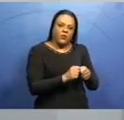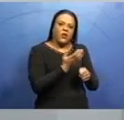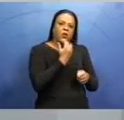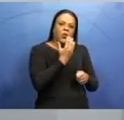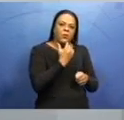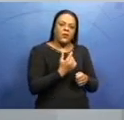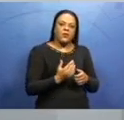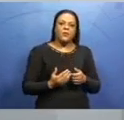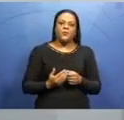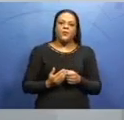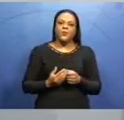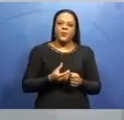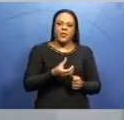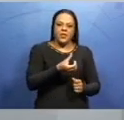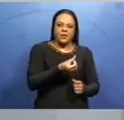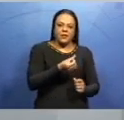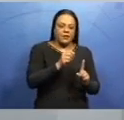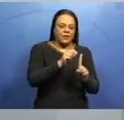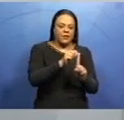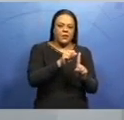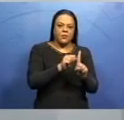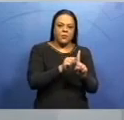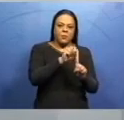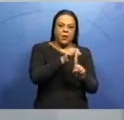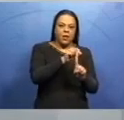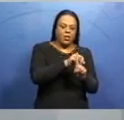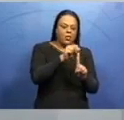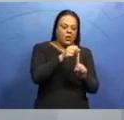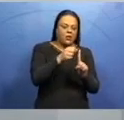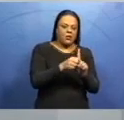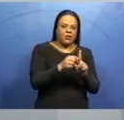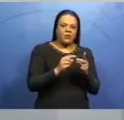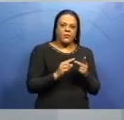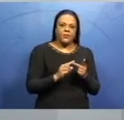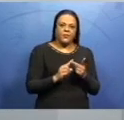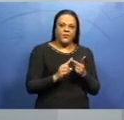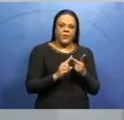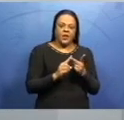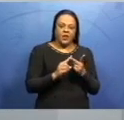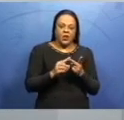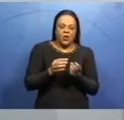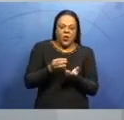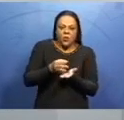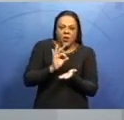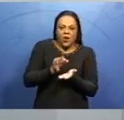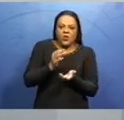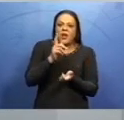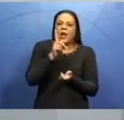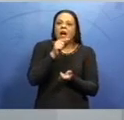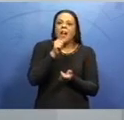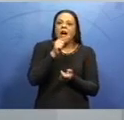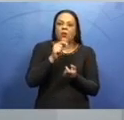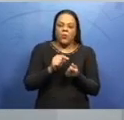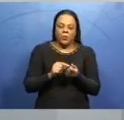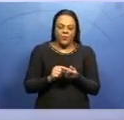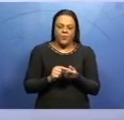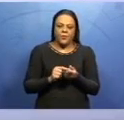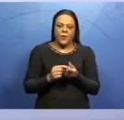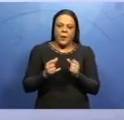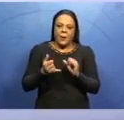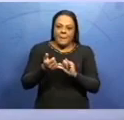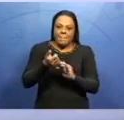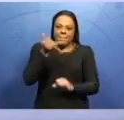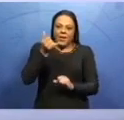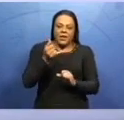Olha lá, 6 bananas inteiras com cascas, 1 xícara de chá de água, meia xícara